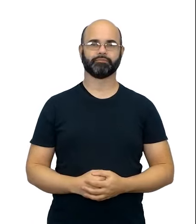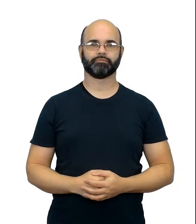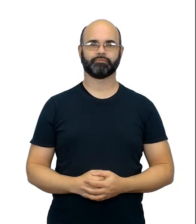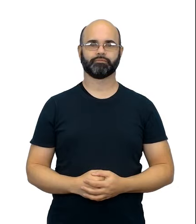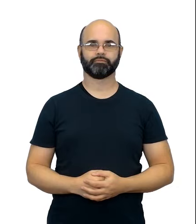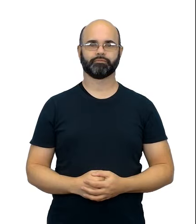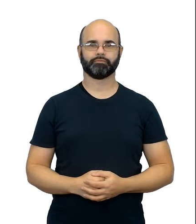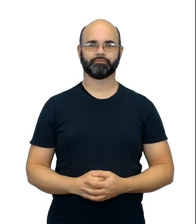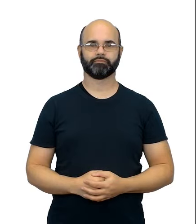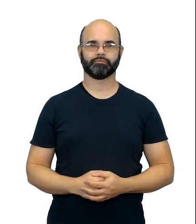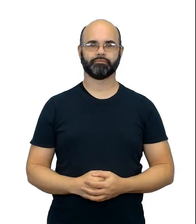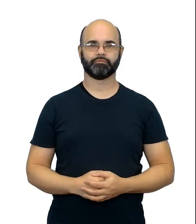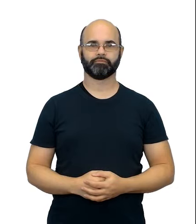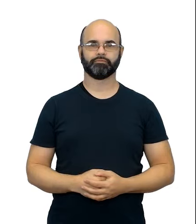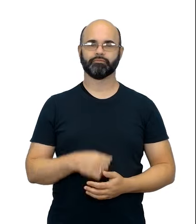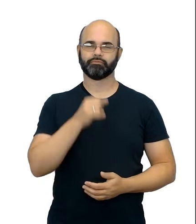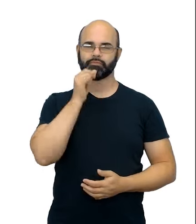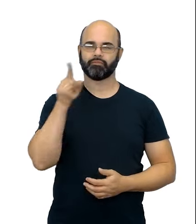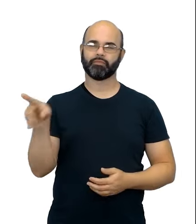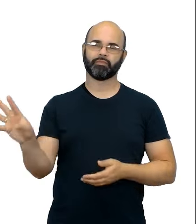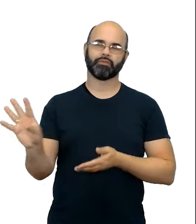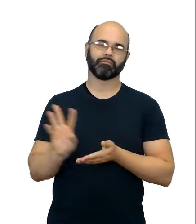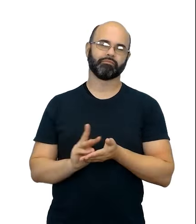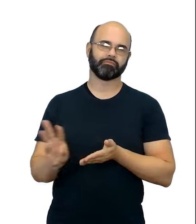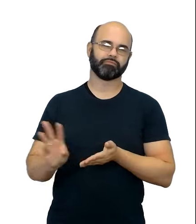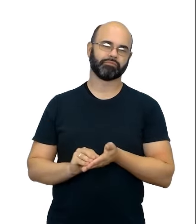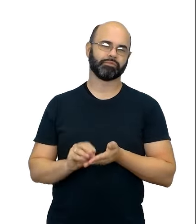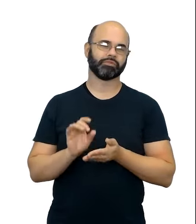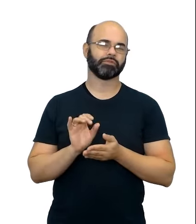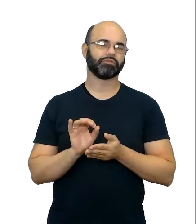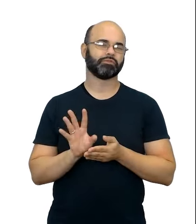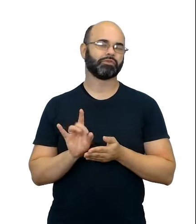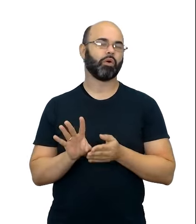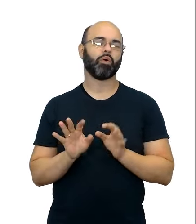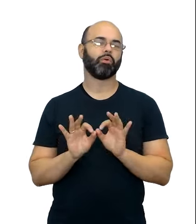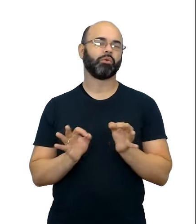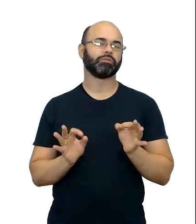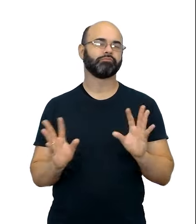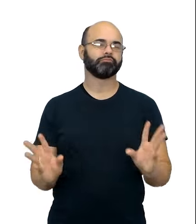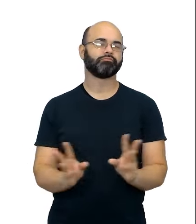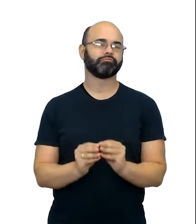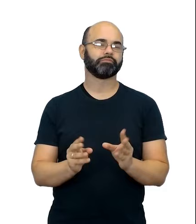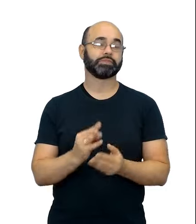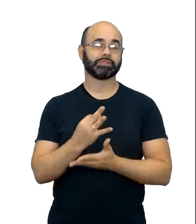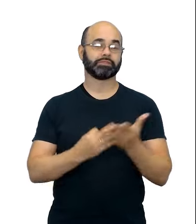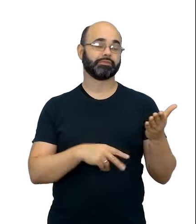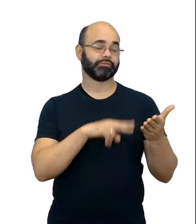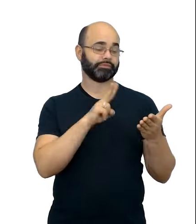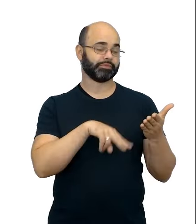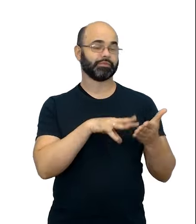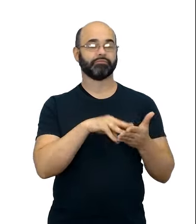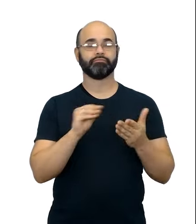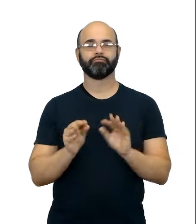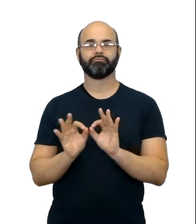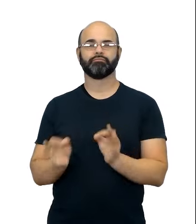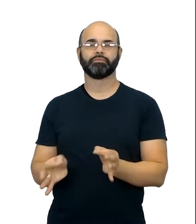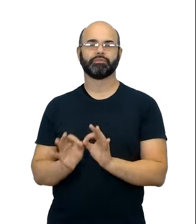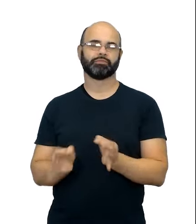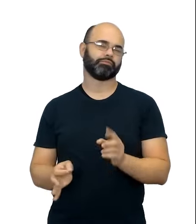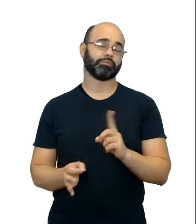apenas paráfrases, apenas resumos de trechos, mas que ele consiga articular